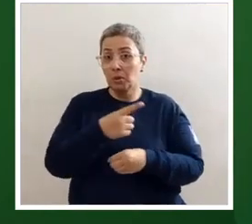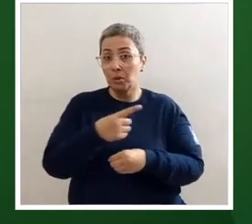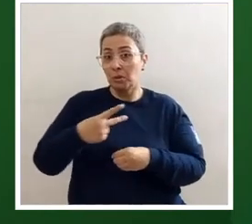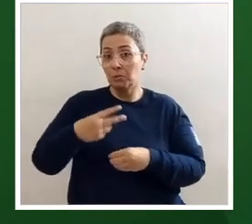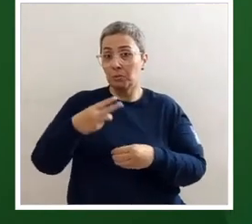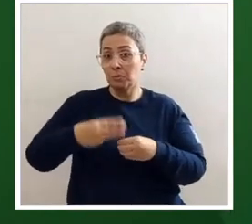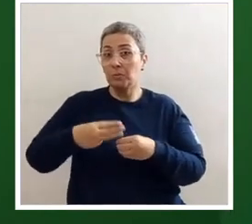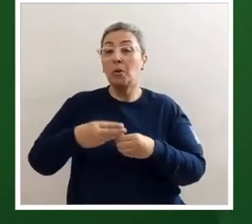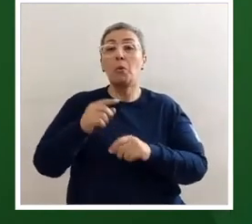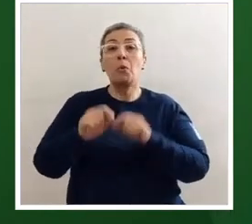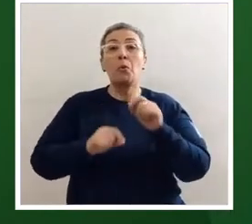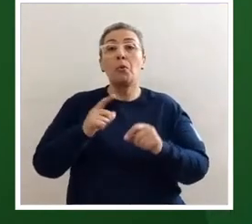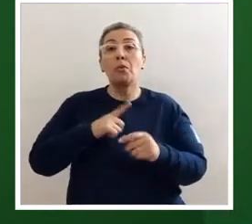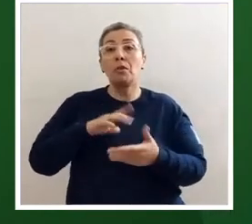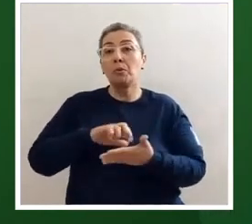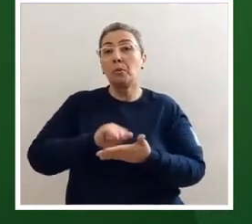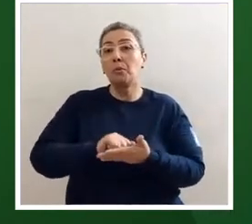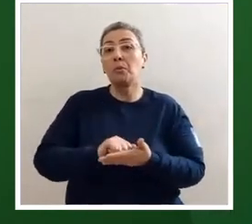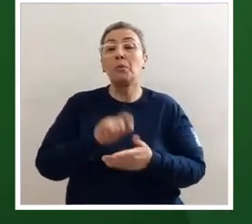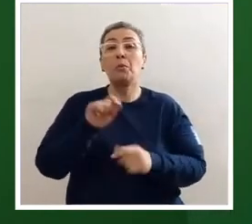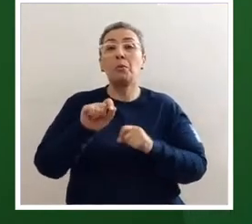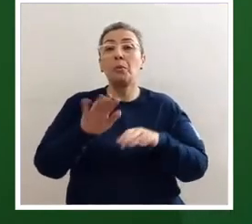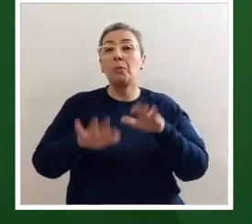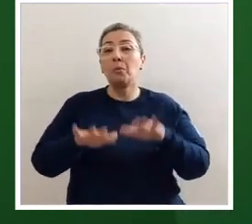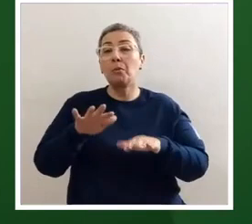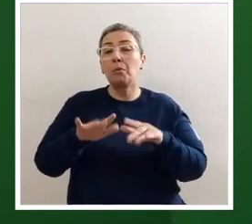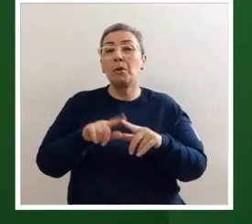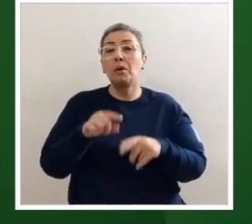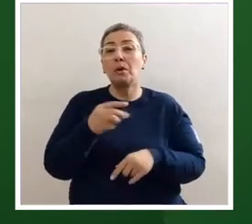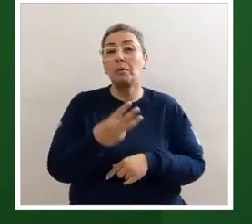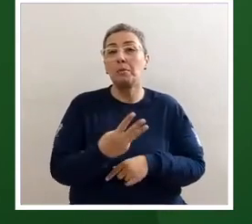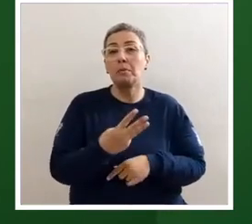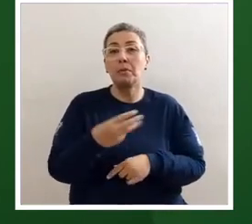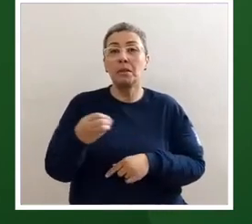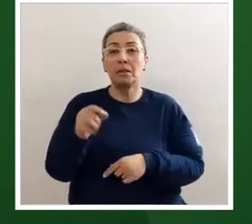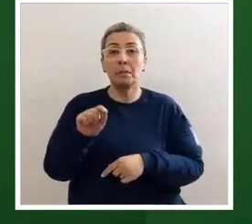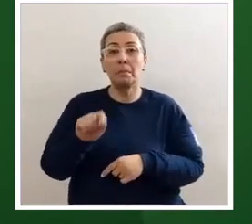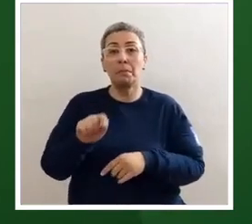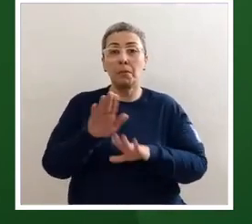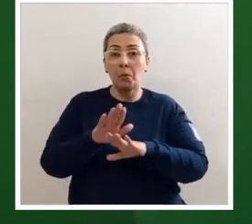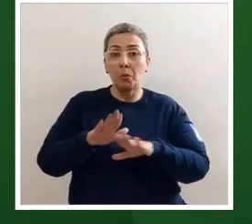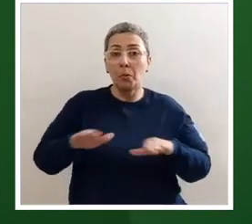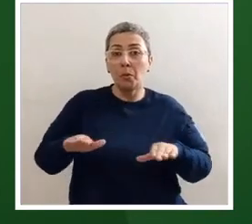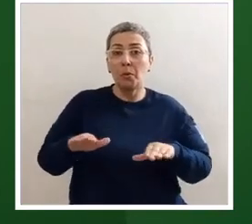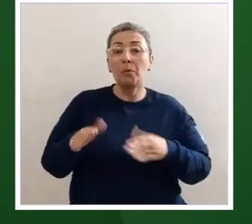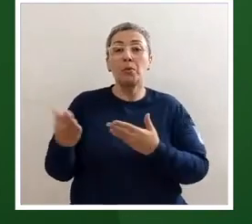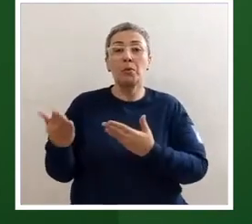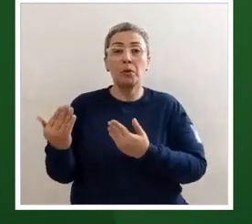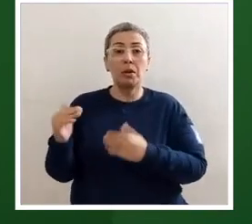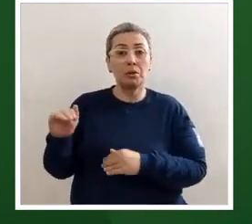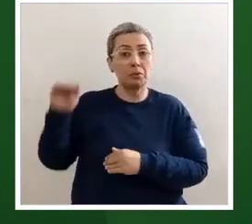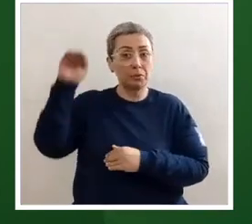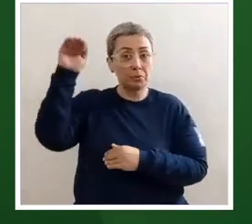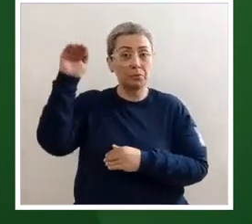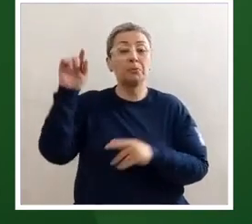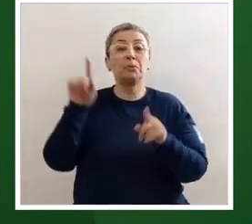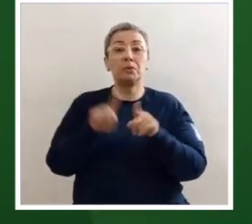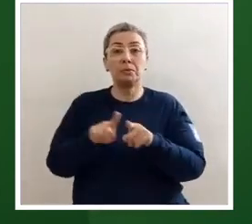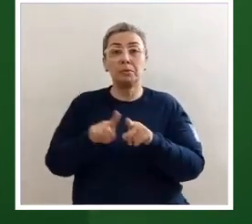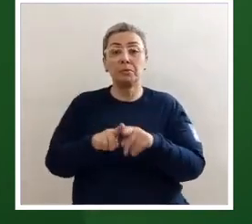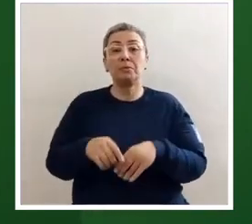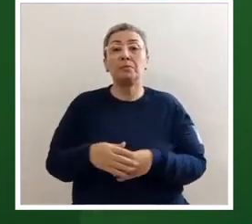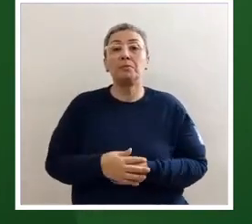nós temos matriculadas cerca de 300 mil crianças jovens e adultos também